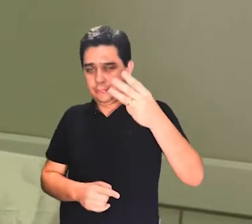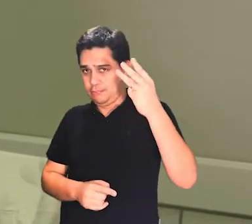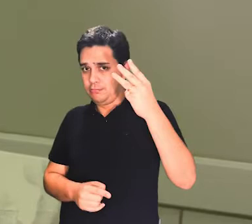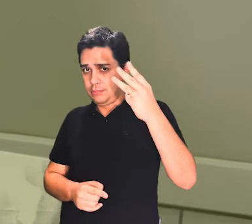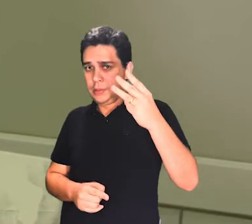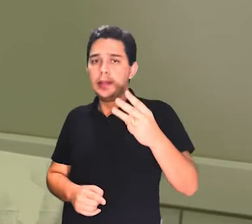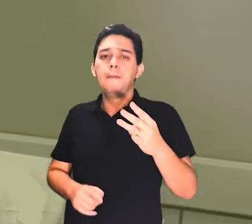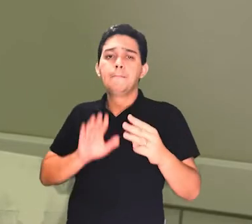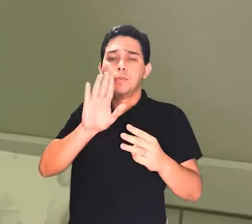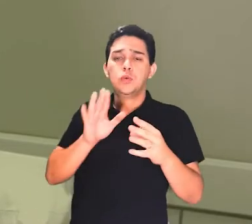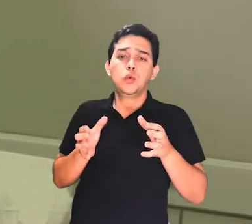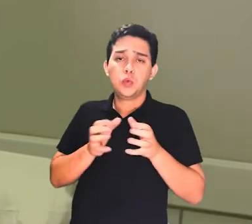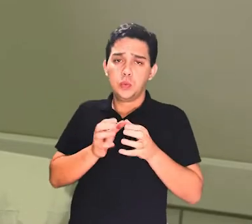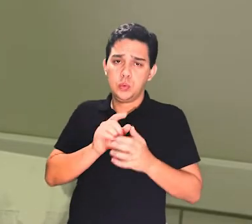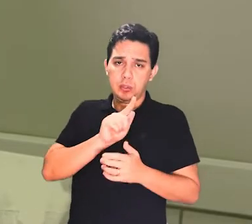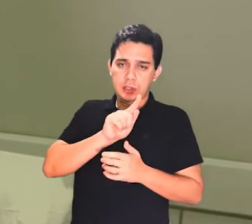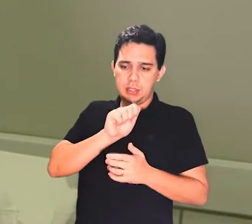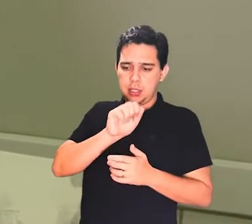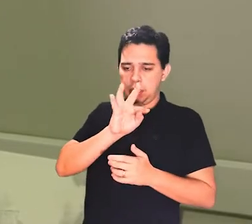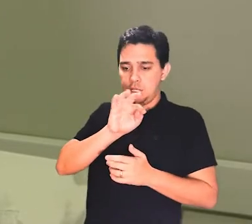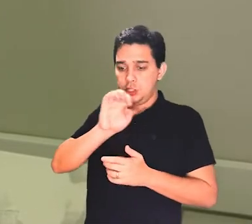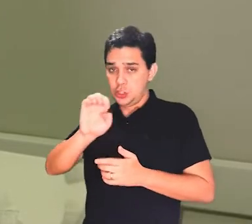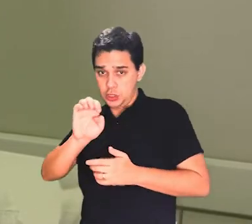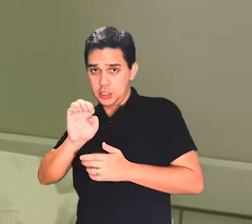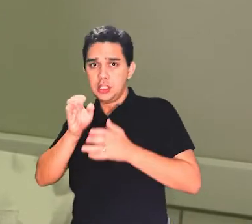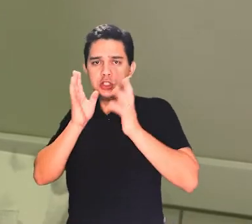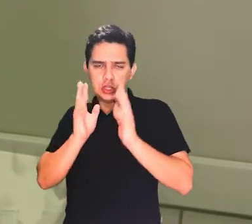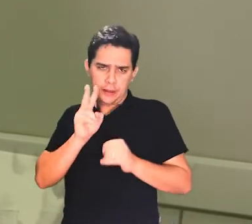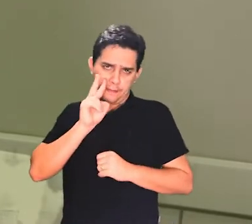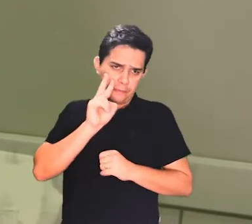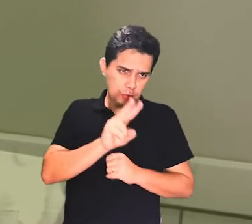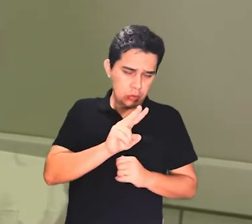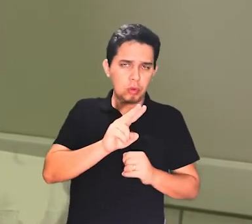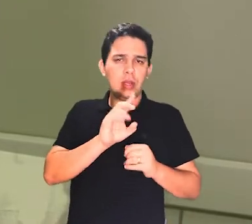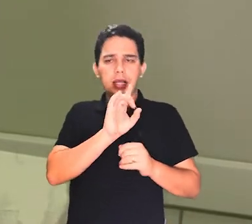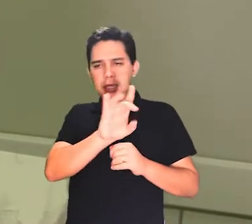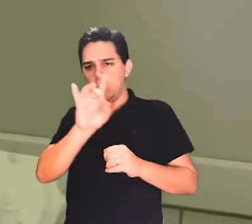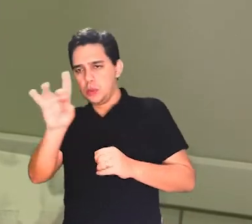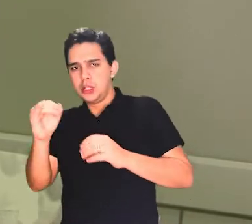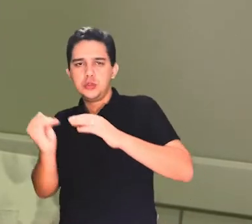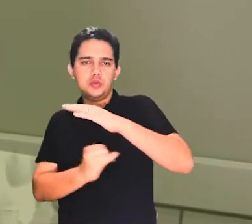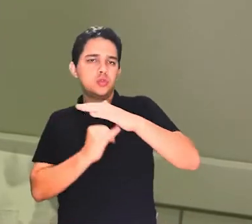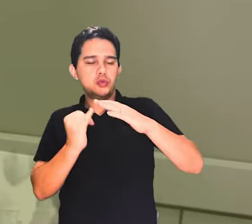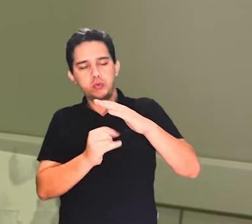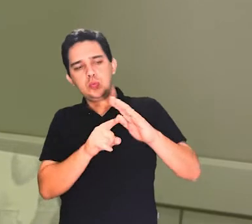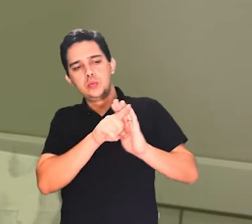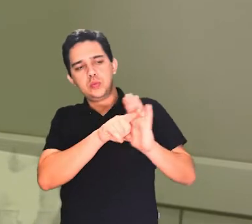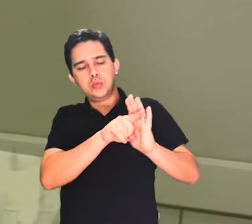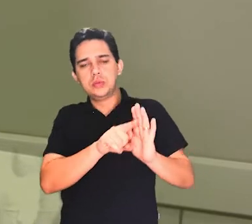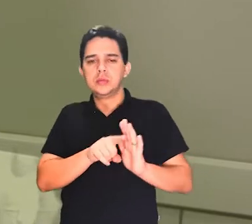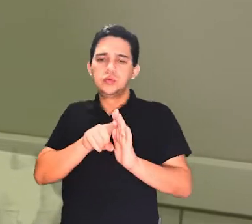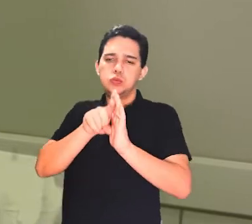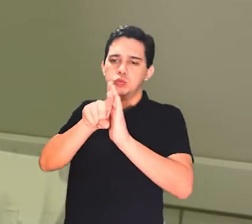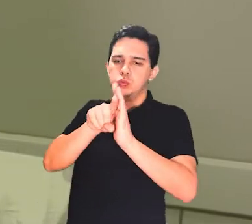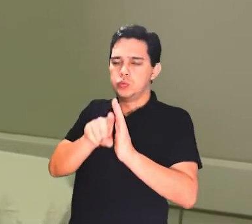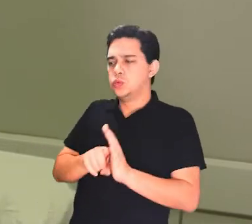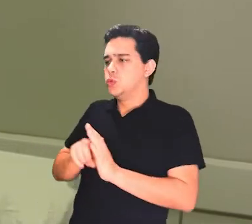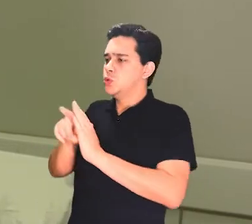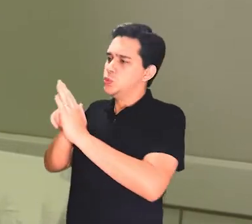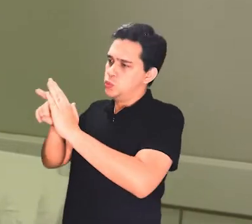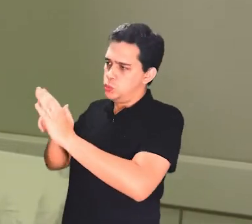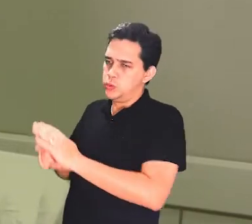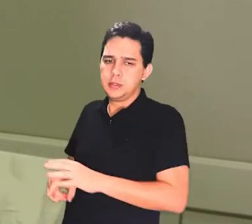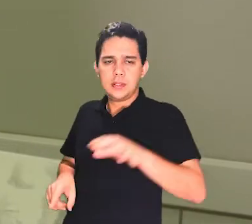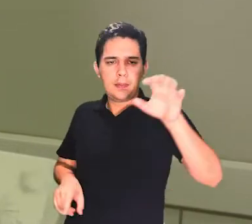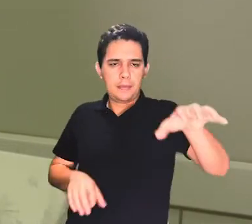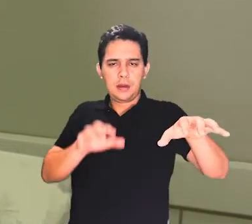se debruçar sobre a condição dessas instituições e já viu que nesses locais ocorrem realmente violações